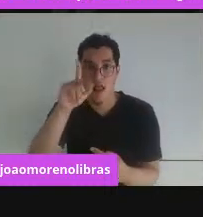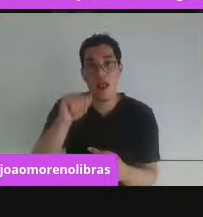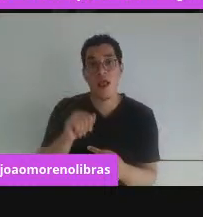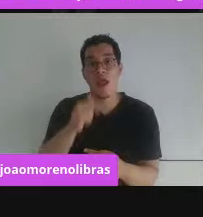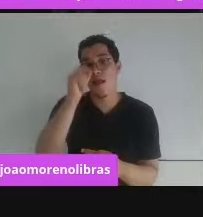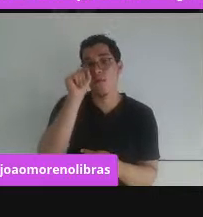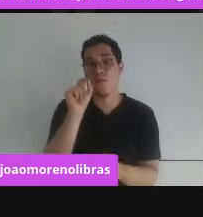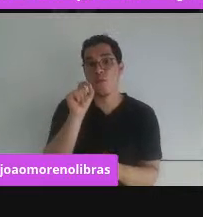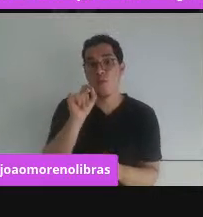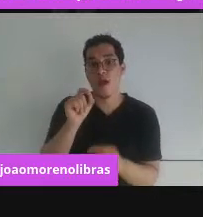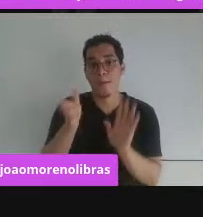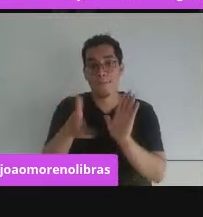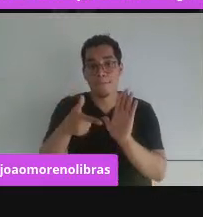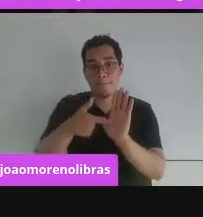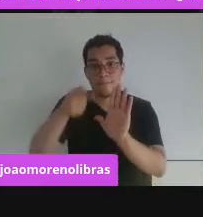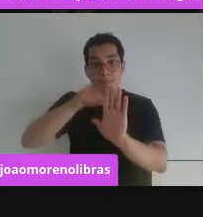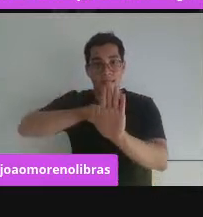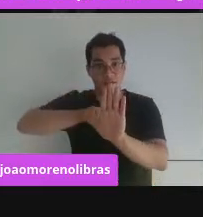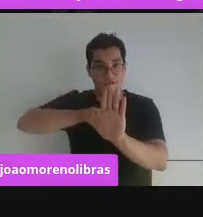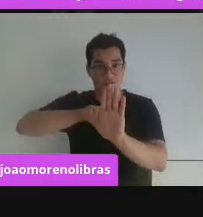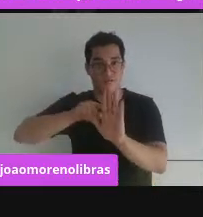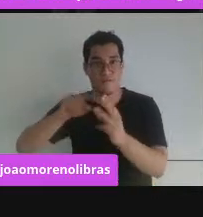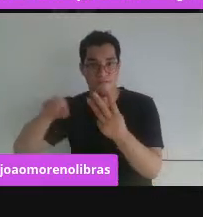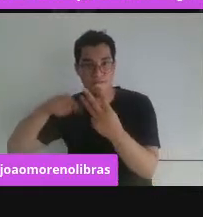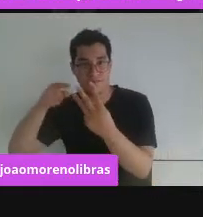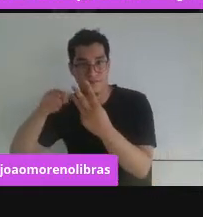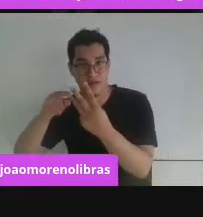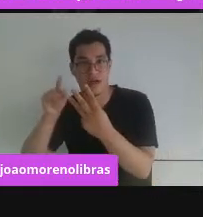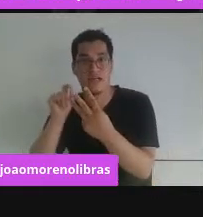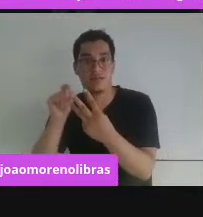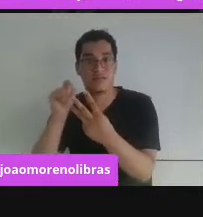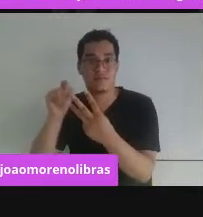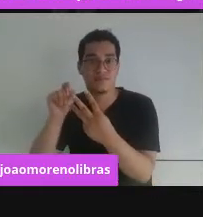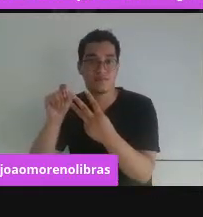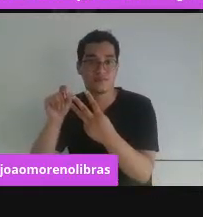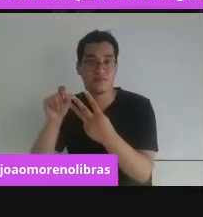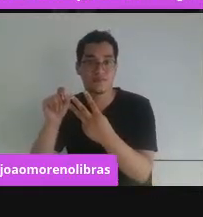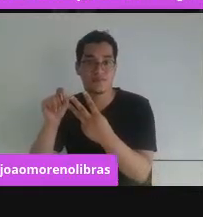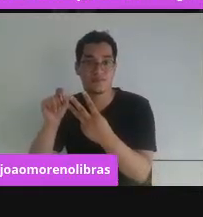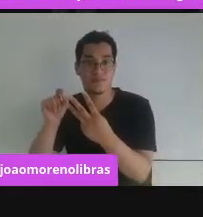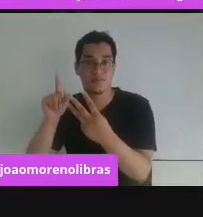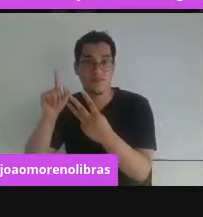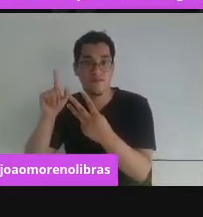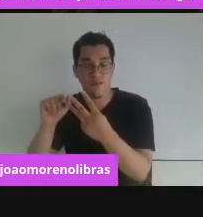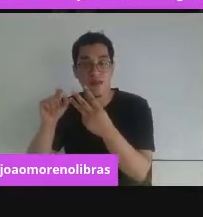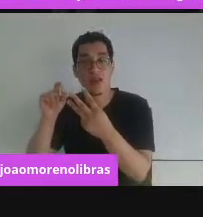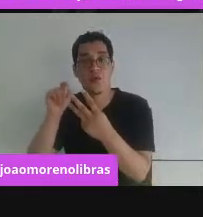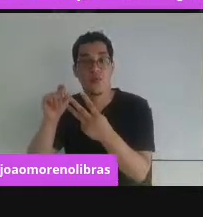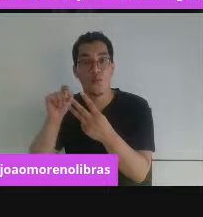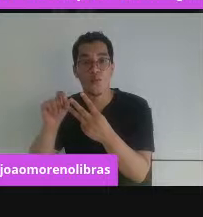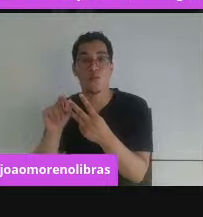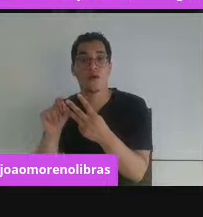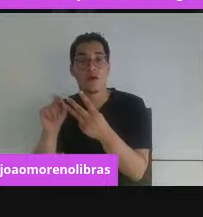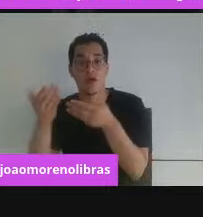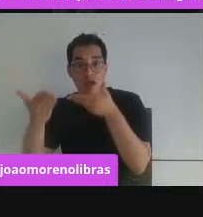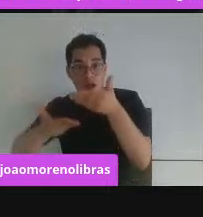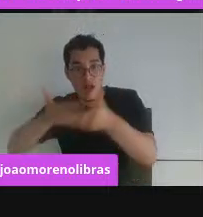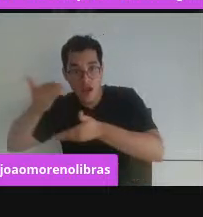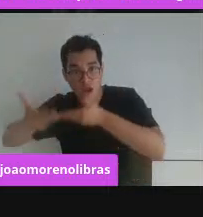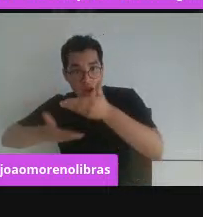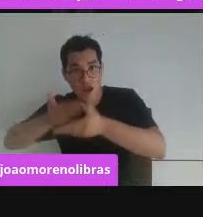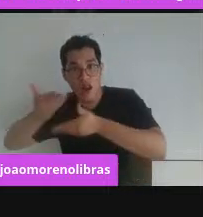retórica com visada polêmica e persuasiva. O terceiro tipo, abro aspas, se atualiza nas interações consensuais e